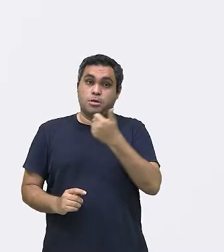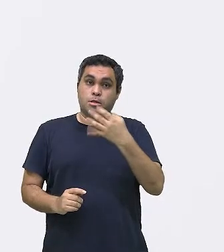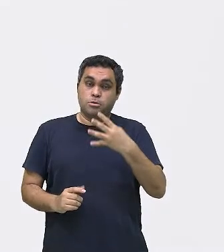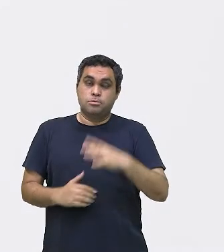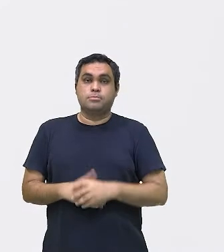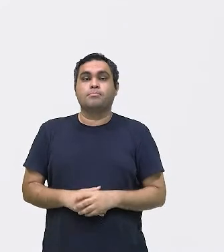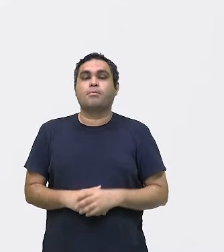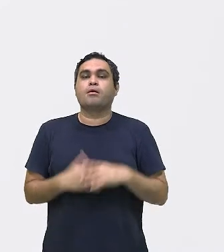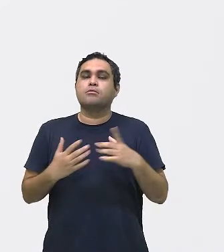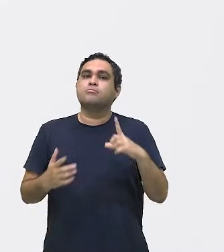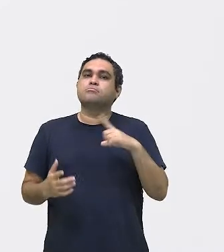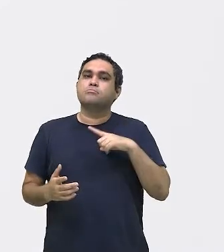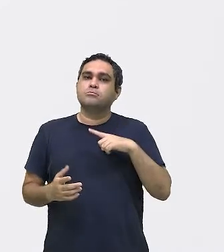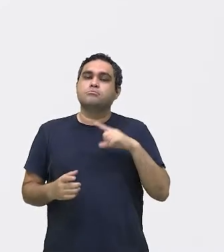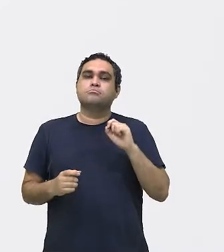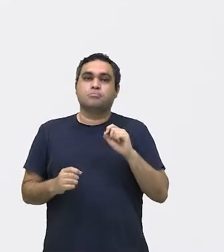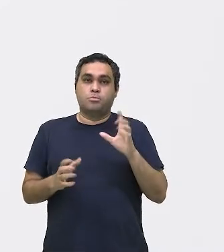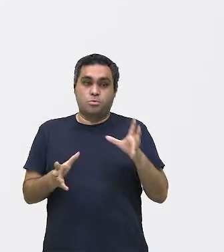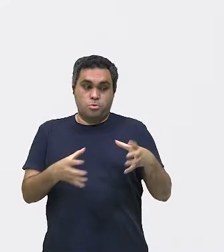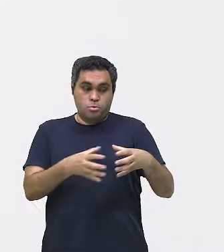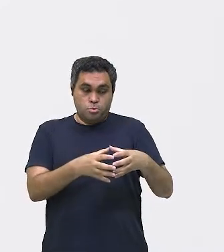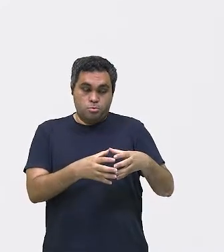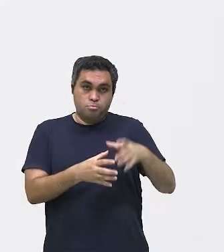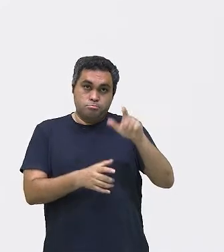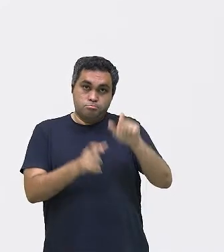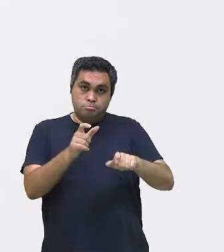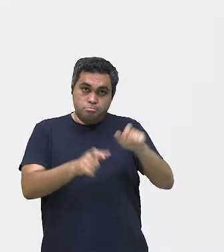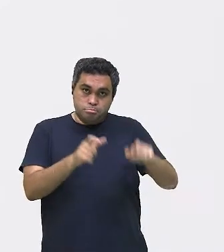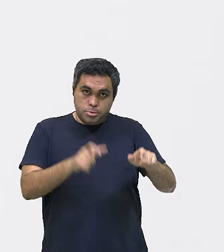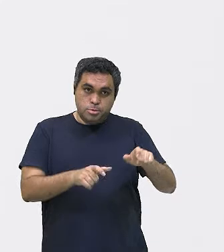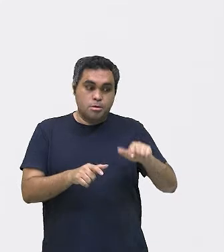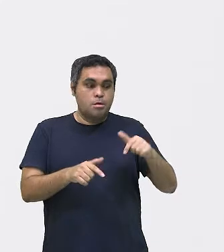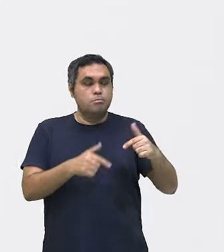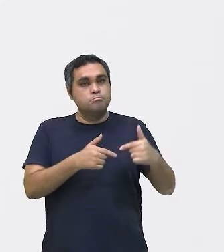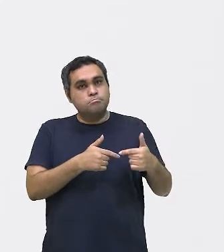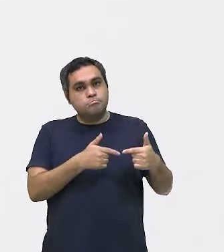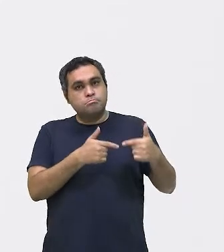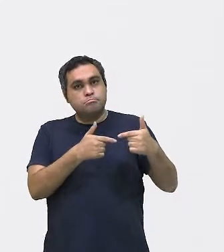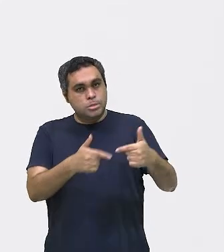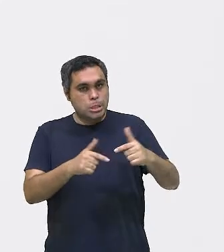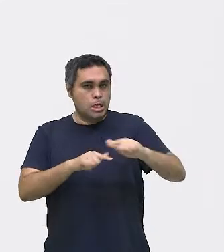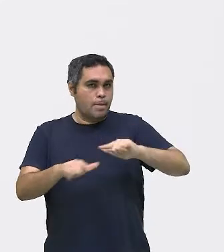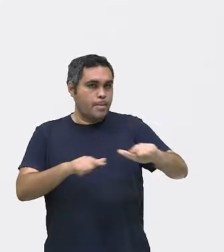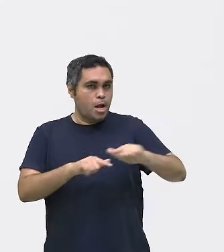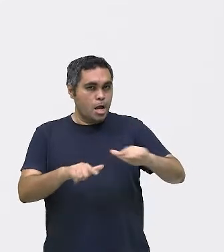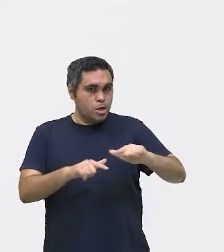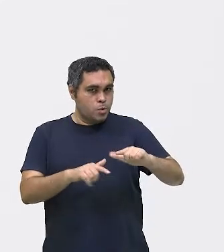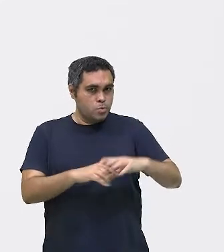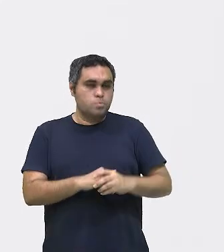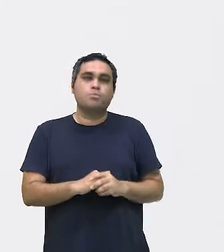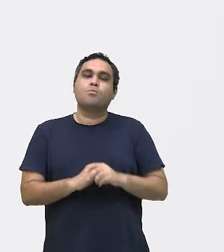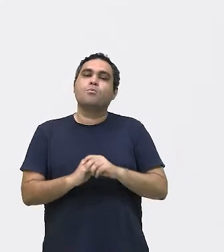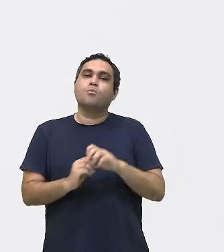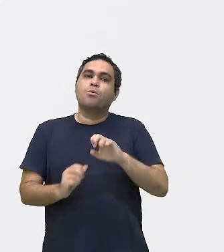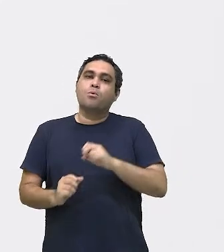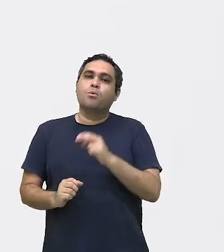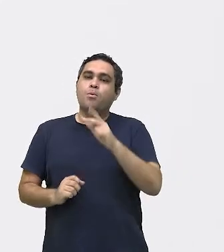de pessoas que praticam alguma atividade produtiva ou